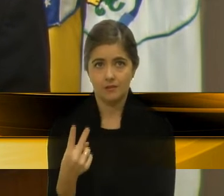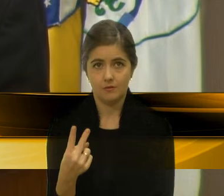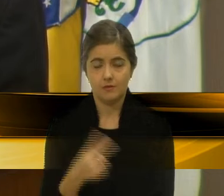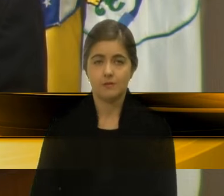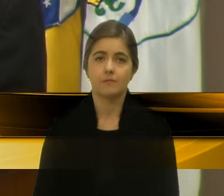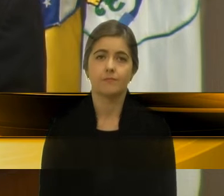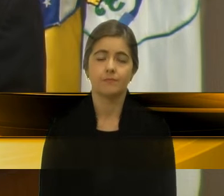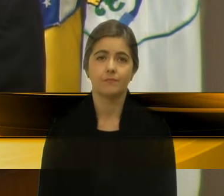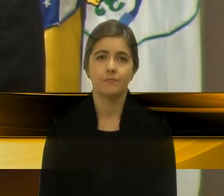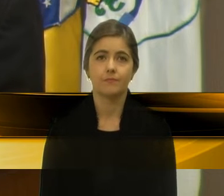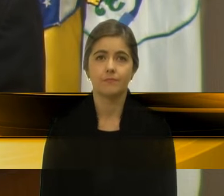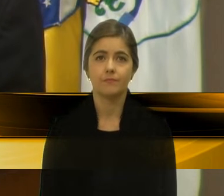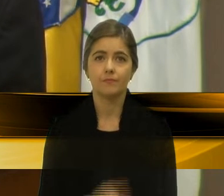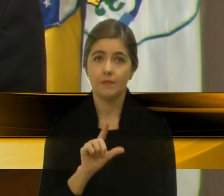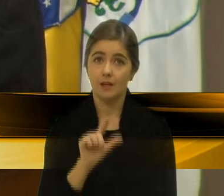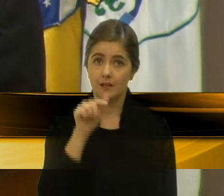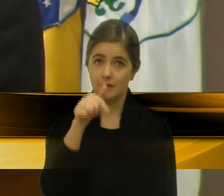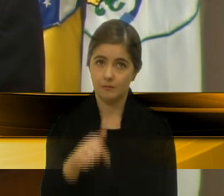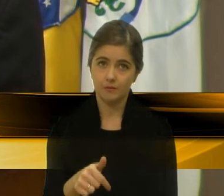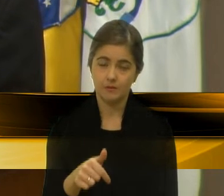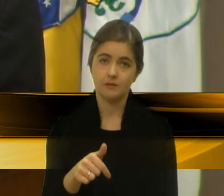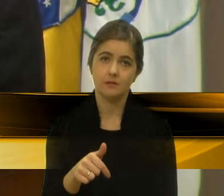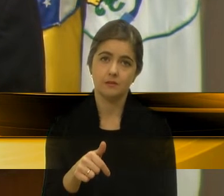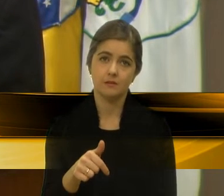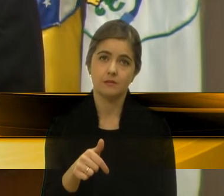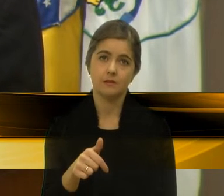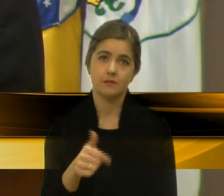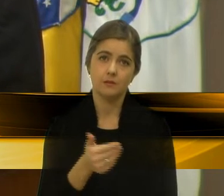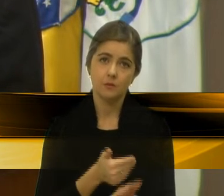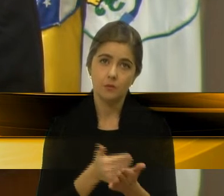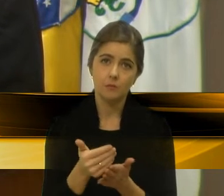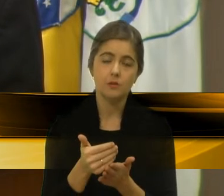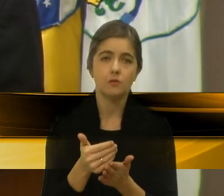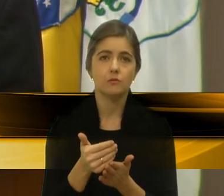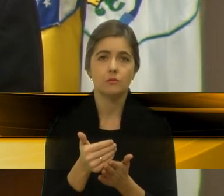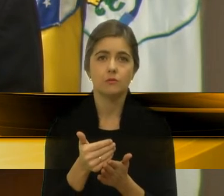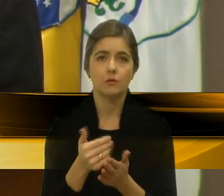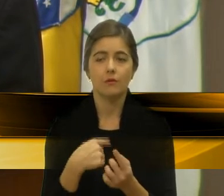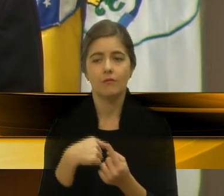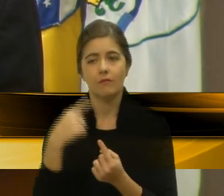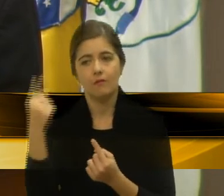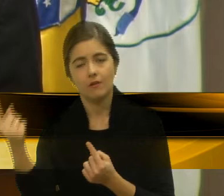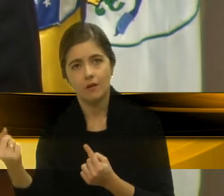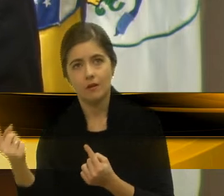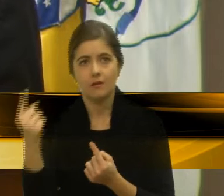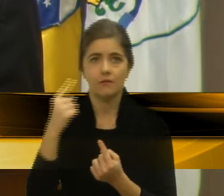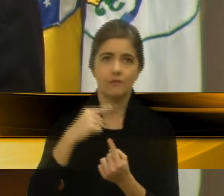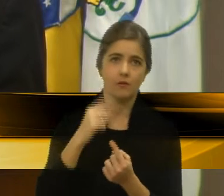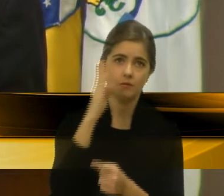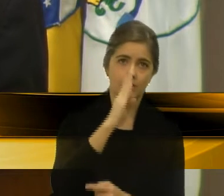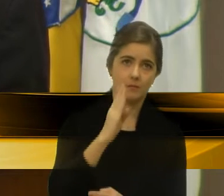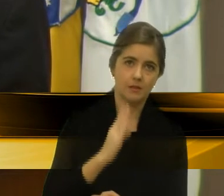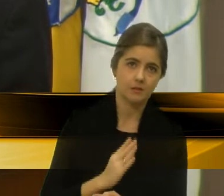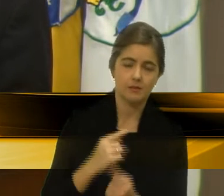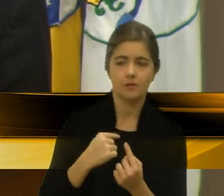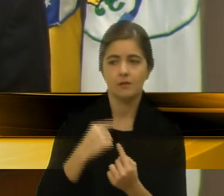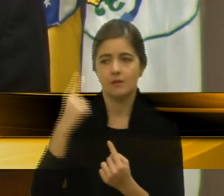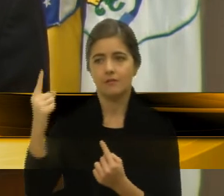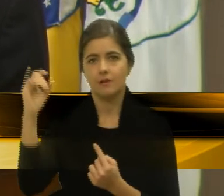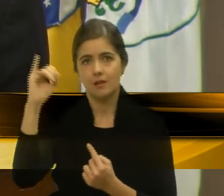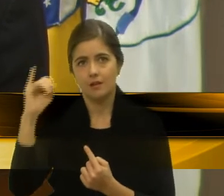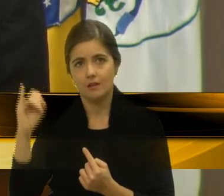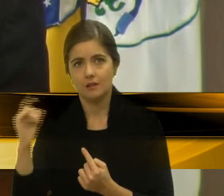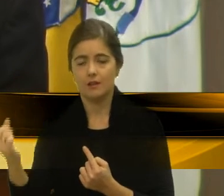daí, mesclou uma série de idas e vindas ao Brasil para visitar os pais em Santa